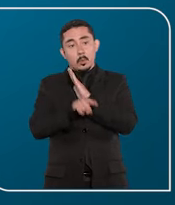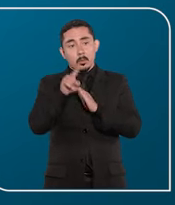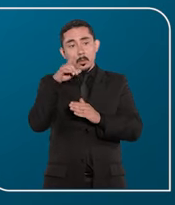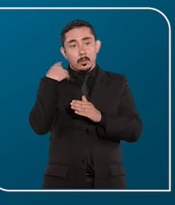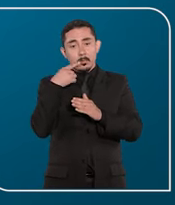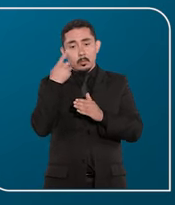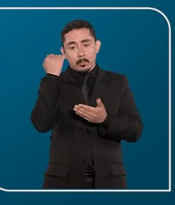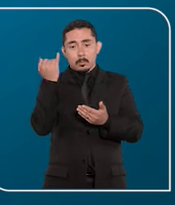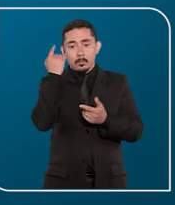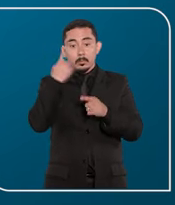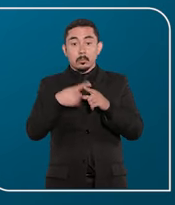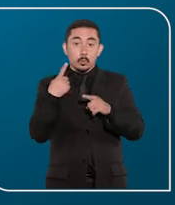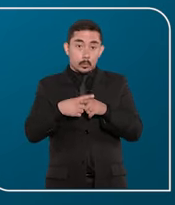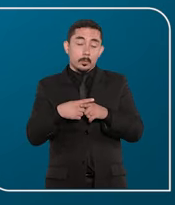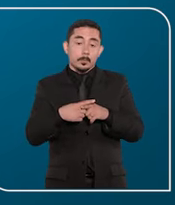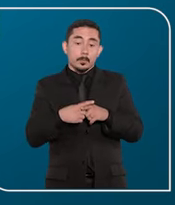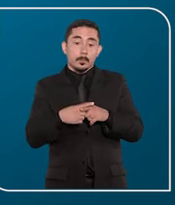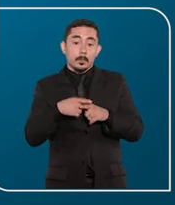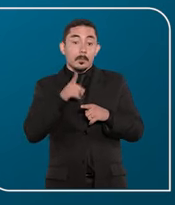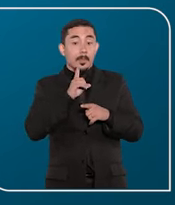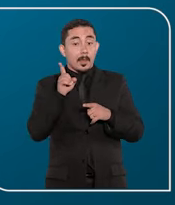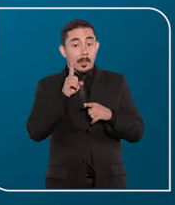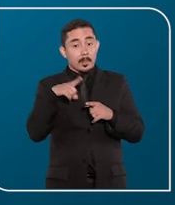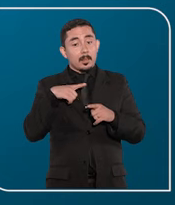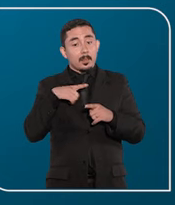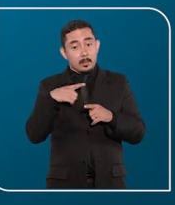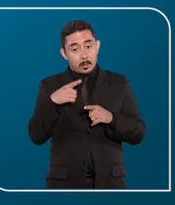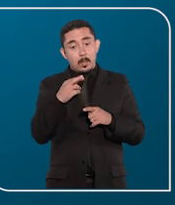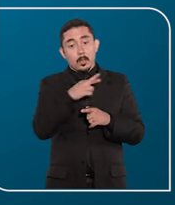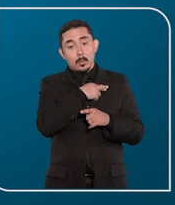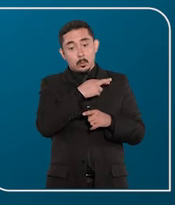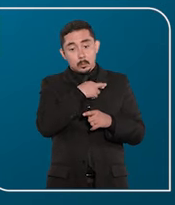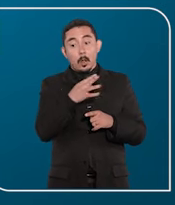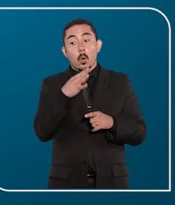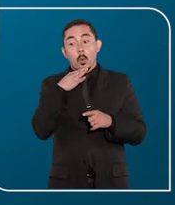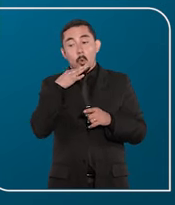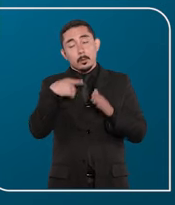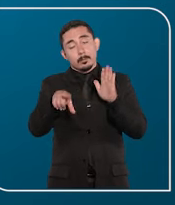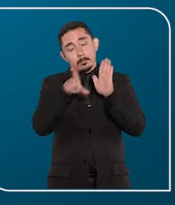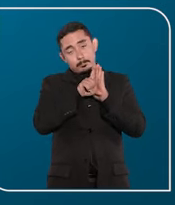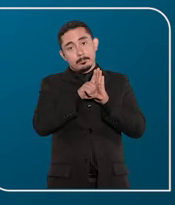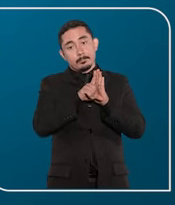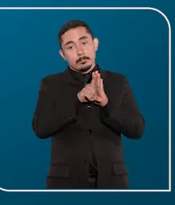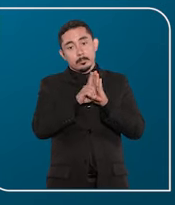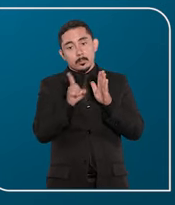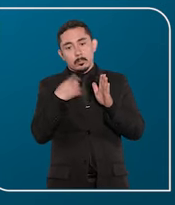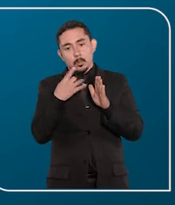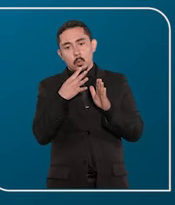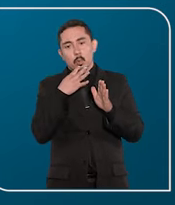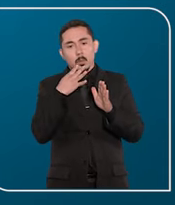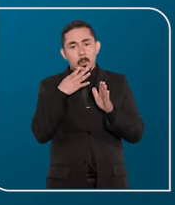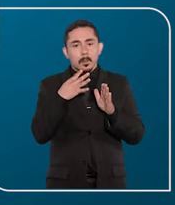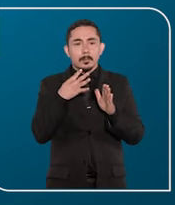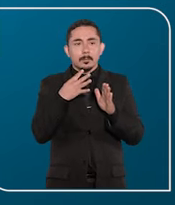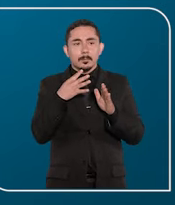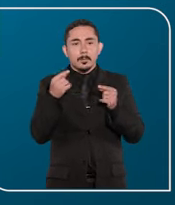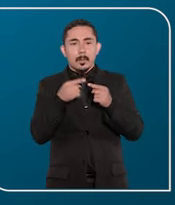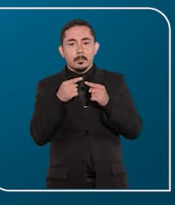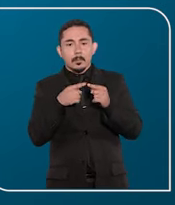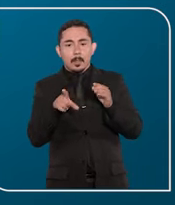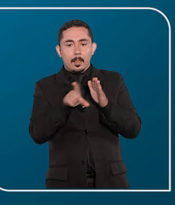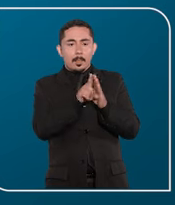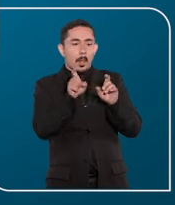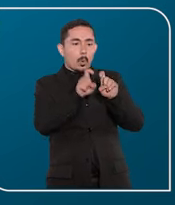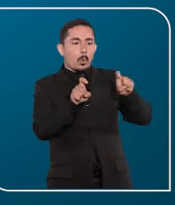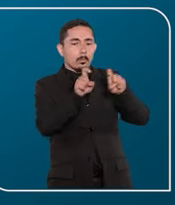Porque a ele é dado o dever e a obrigação de conhecer a lei. E a gente conhecer a lei, né, não é botar a lei no